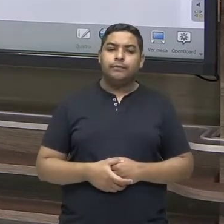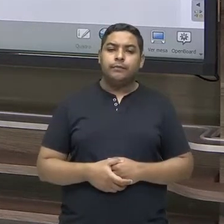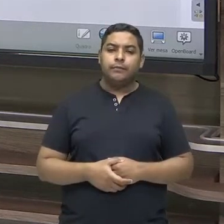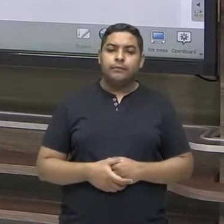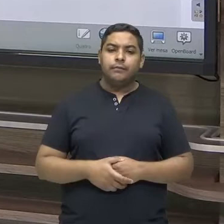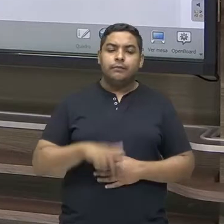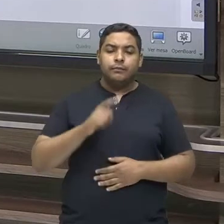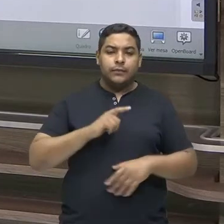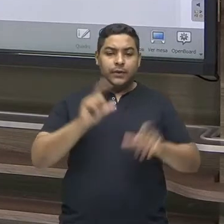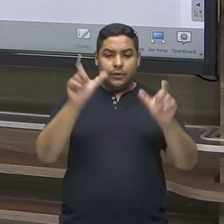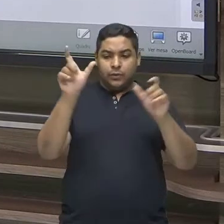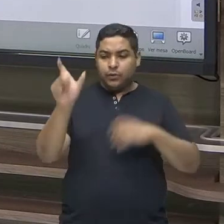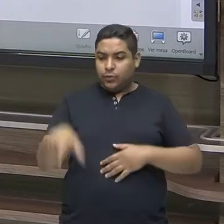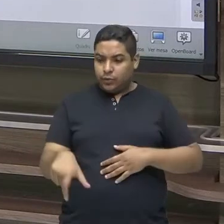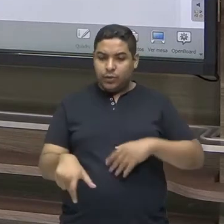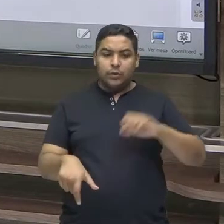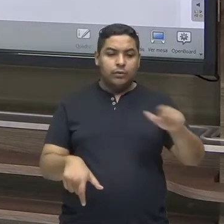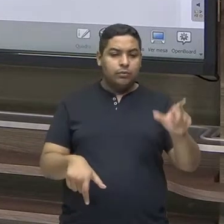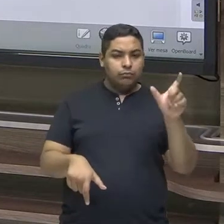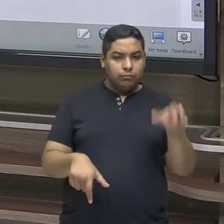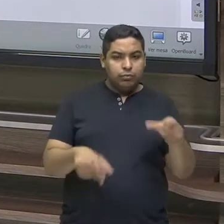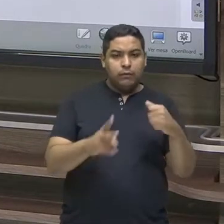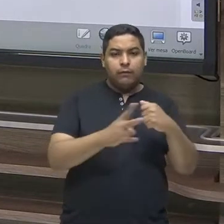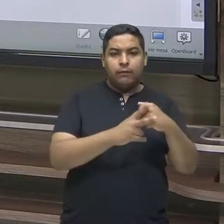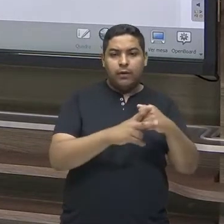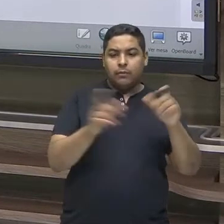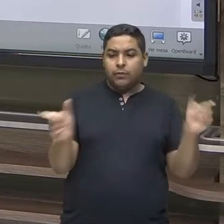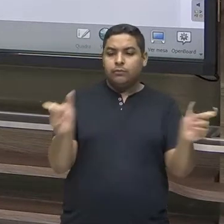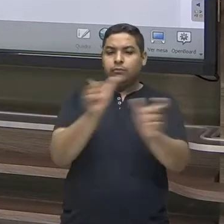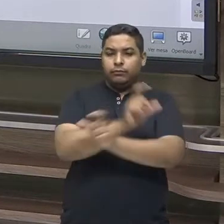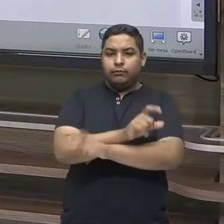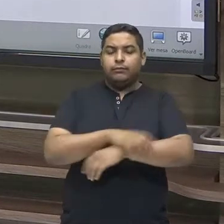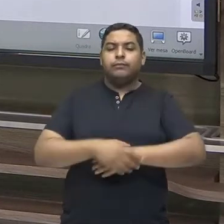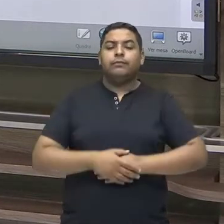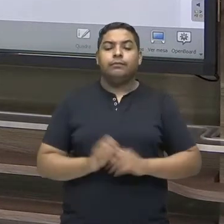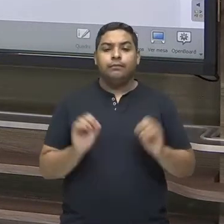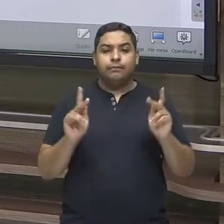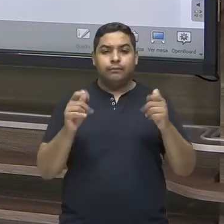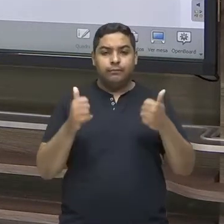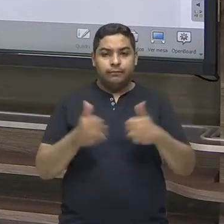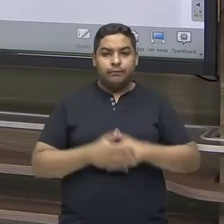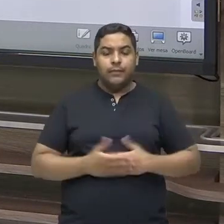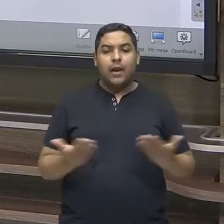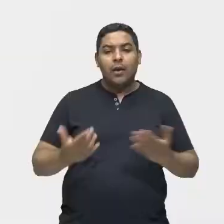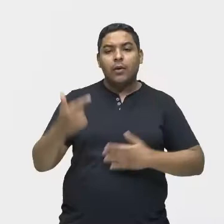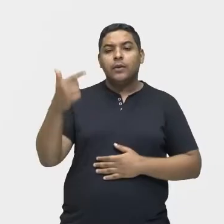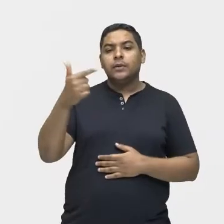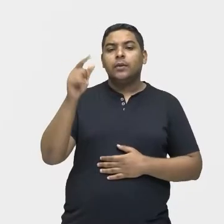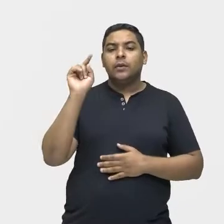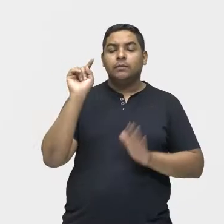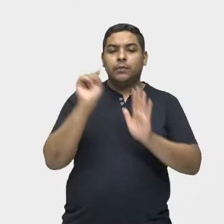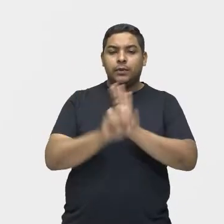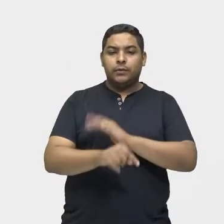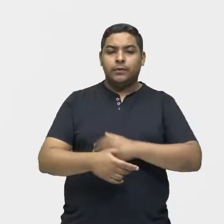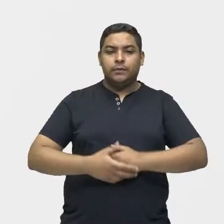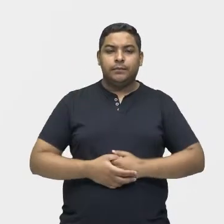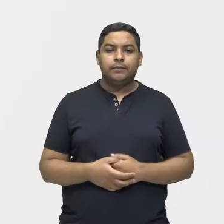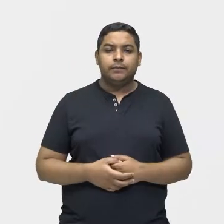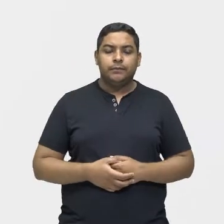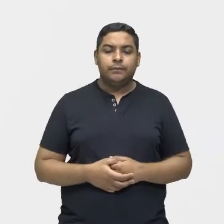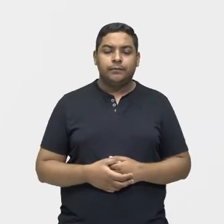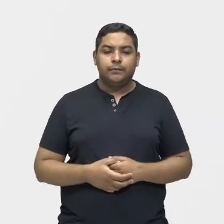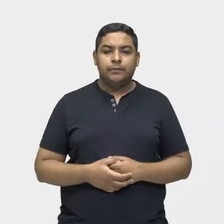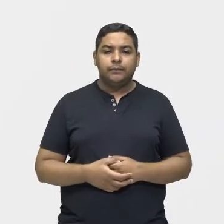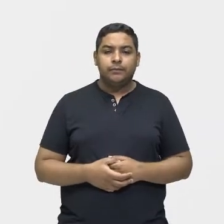sujeito e verbo, tá? Perguntas, então, iniciando com o verbo. Certo? Vamos para a nossa segunda questão? Olha só. Na